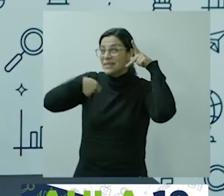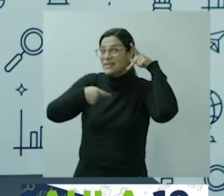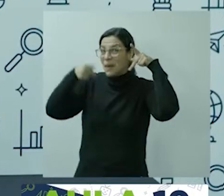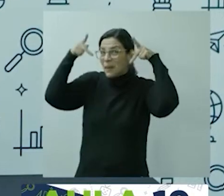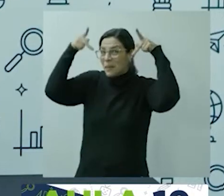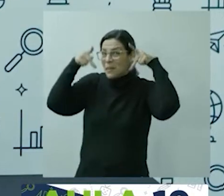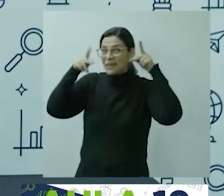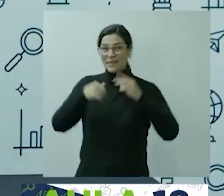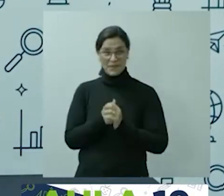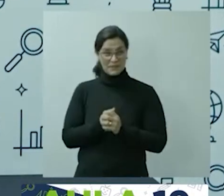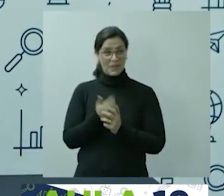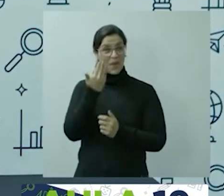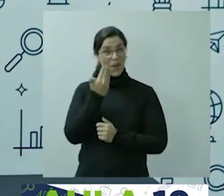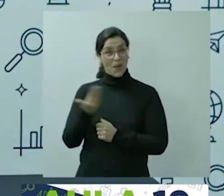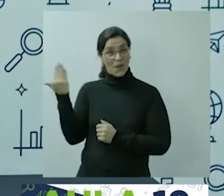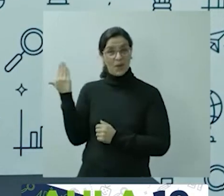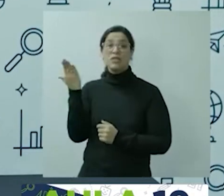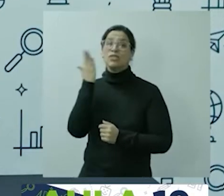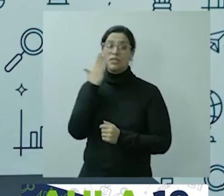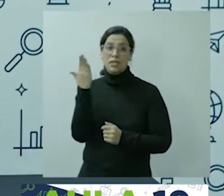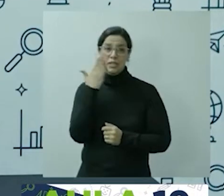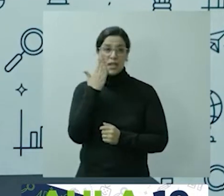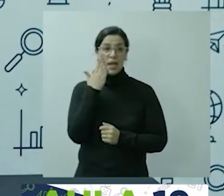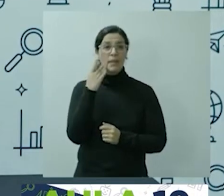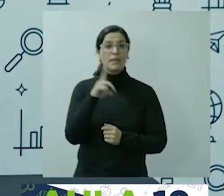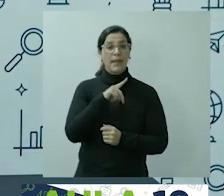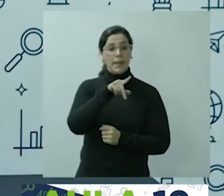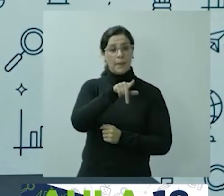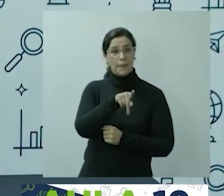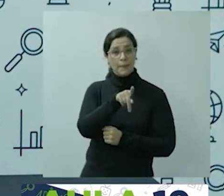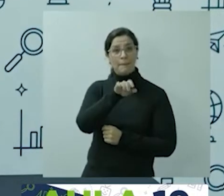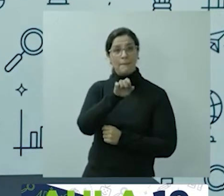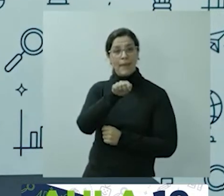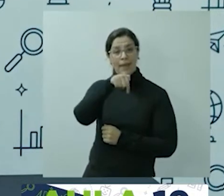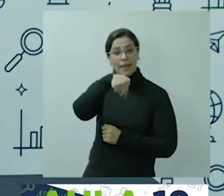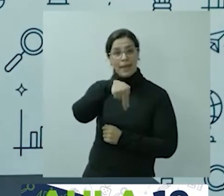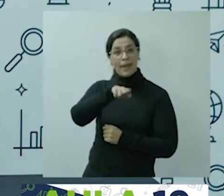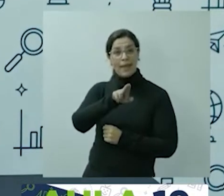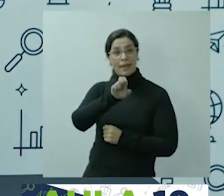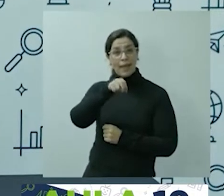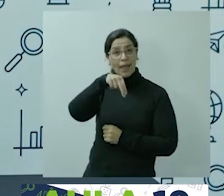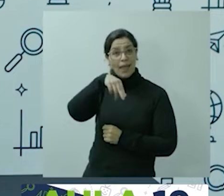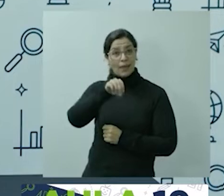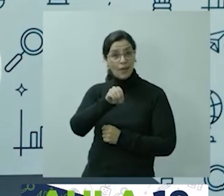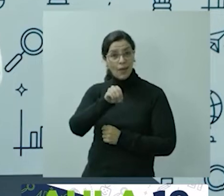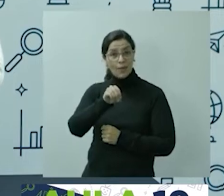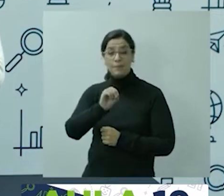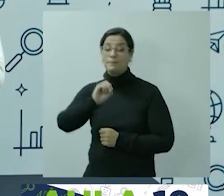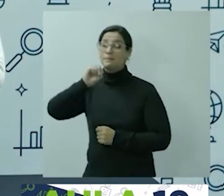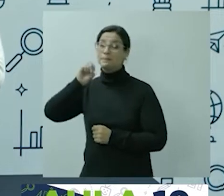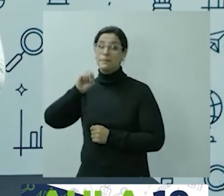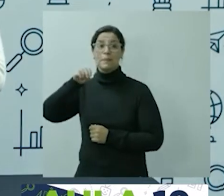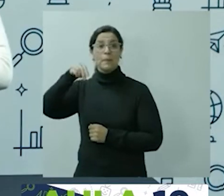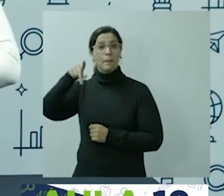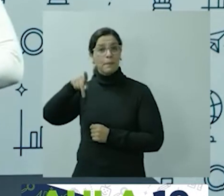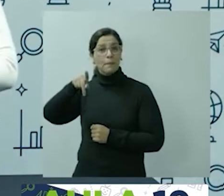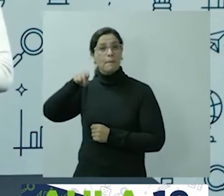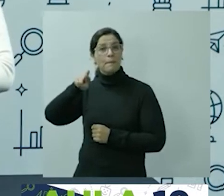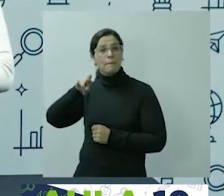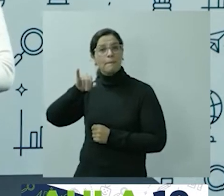príncipe. Então, já sabemos que a primeira palavra formou pequeno e a segunda,